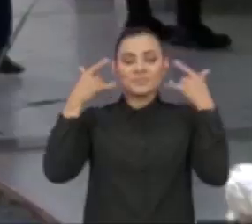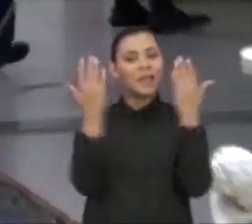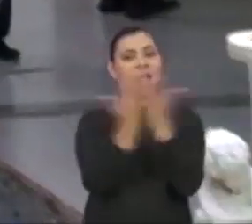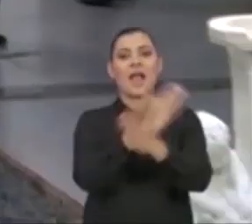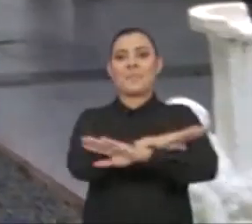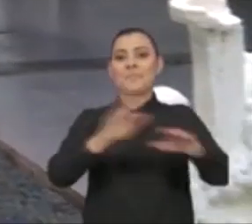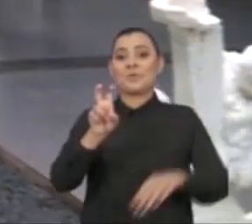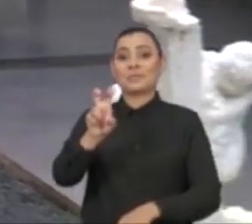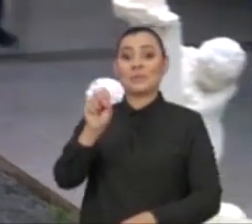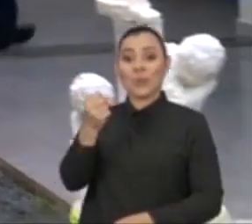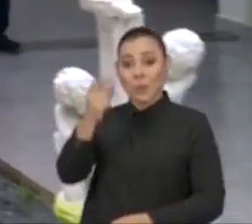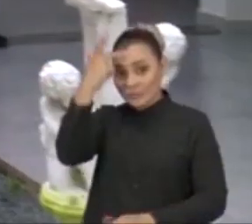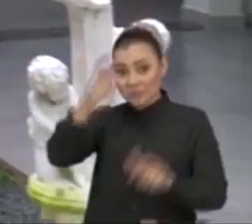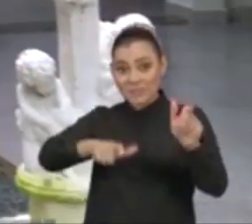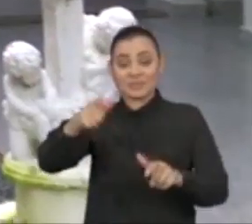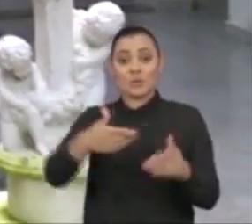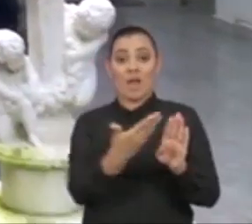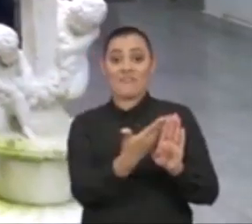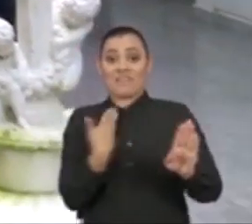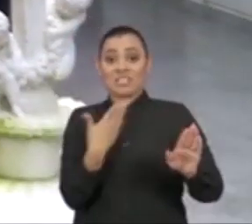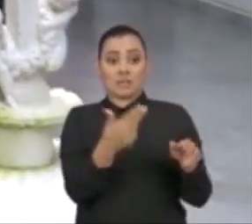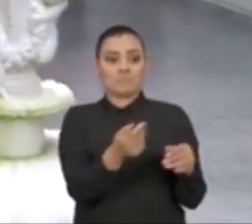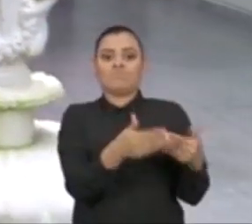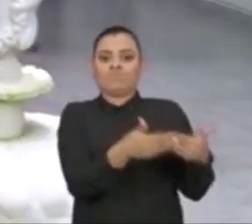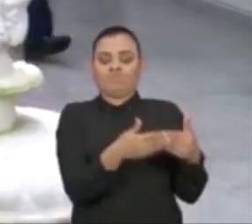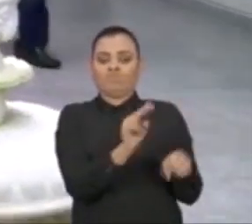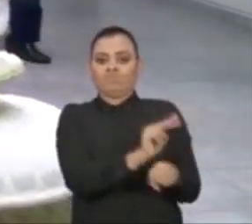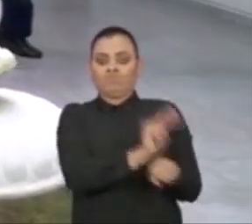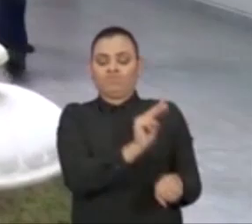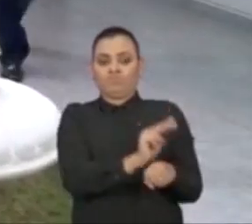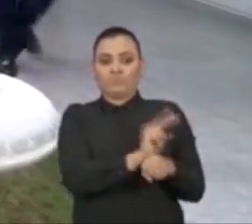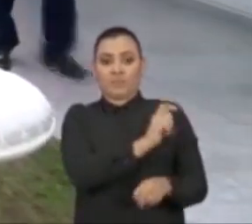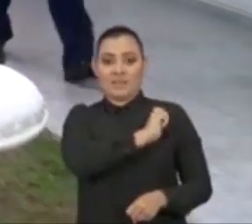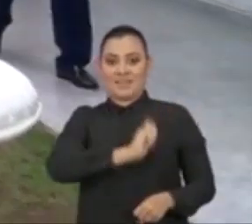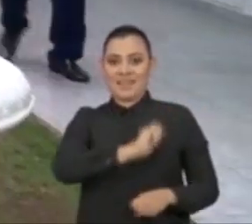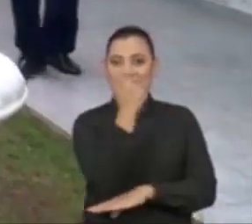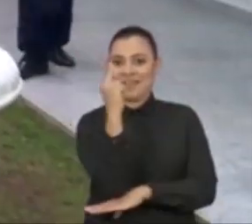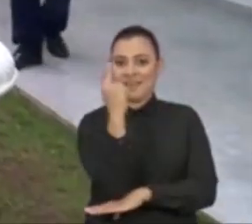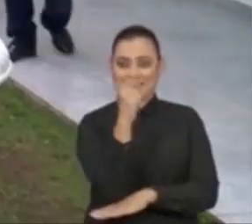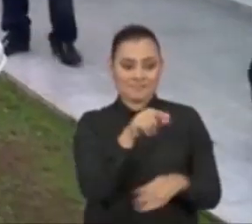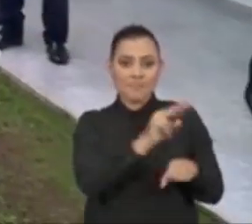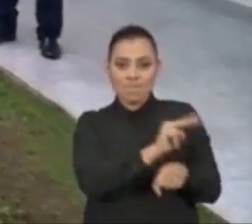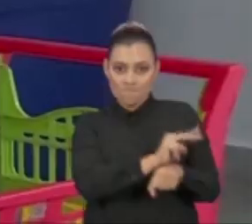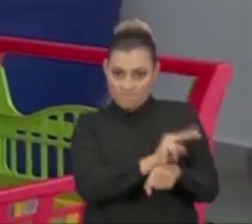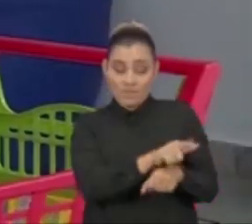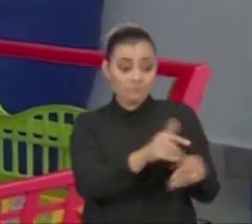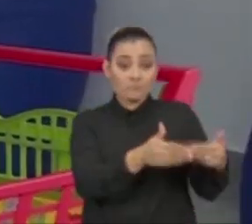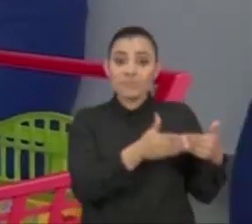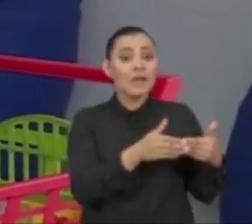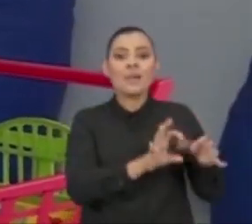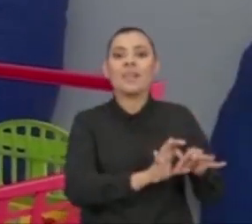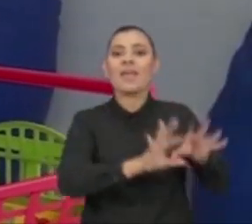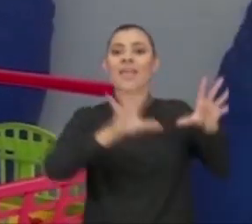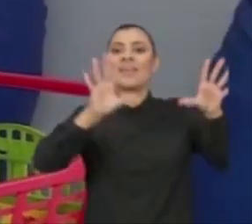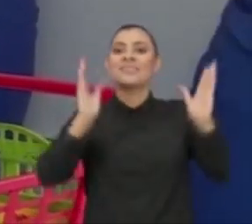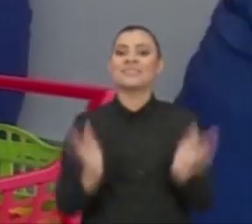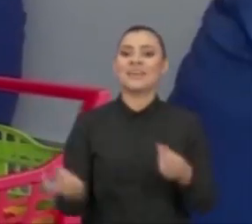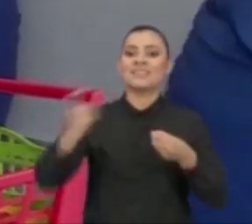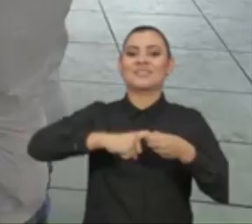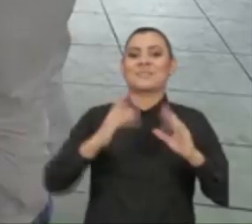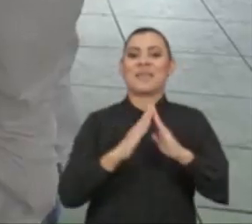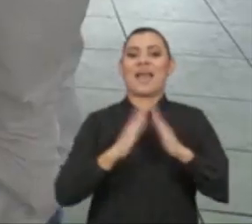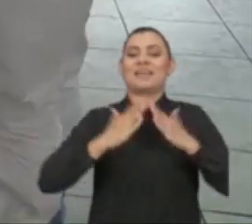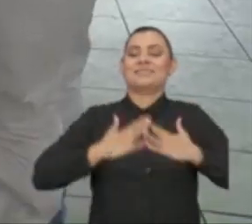pessoas que estavam sendo mantidas em isolamento desde o dia 9 de fevereiro, numa base aérea em Anápolis, em Goiás, foram liberadas após um